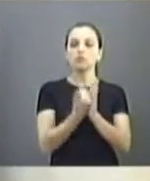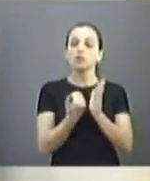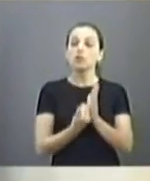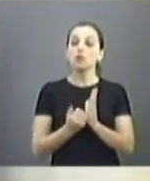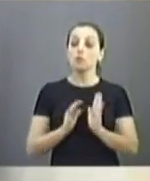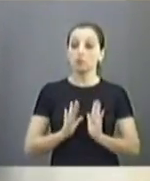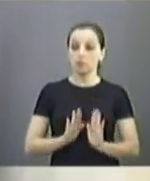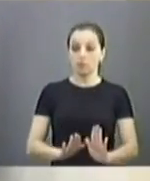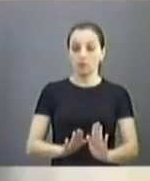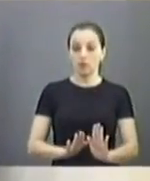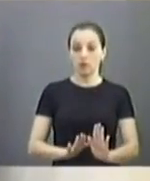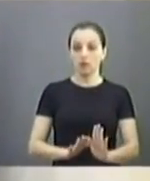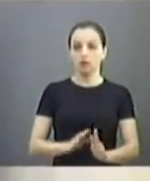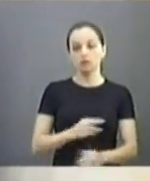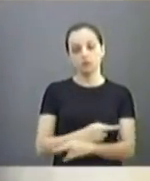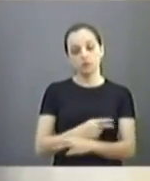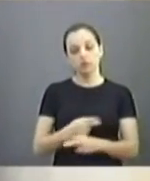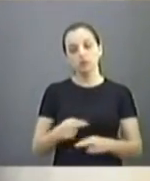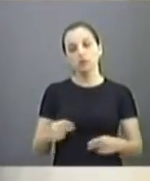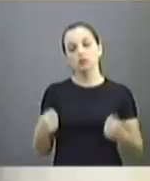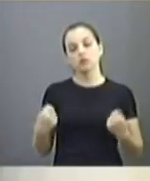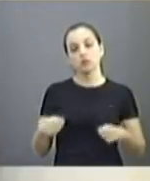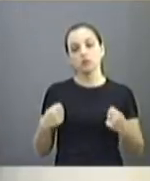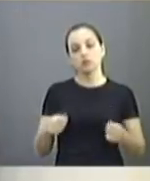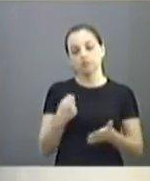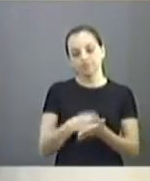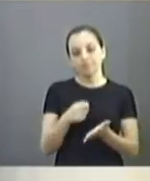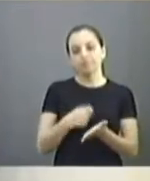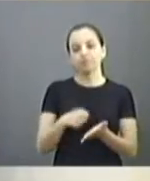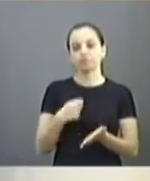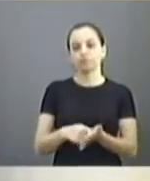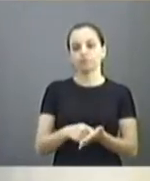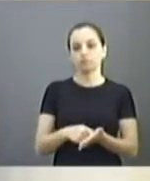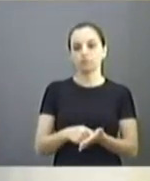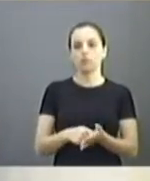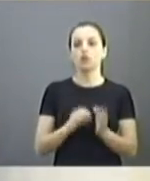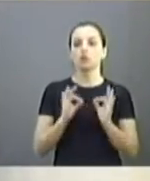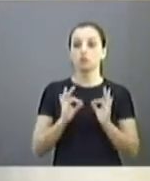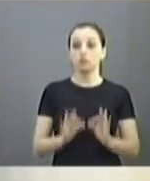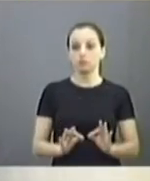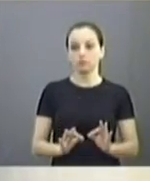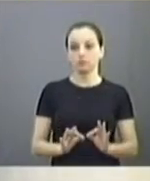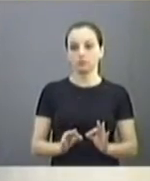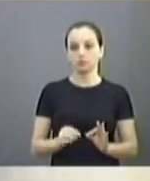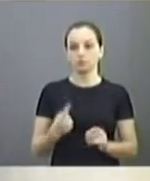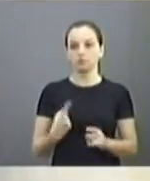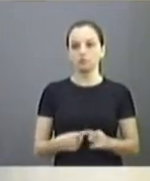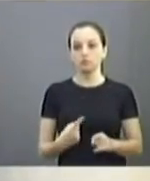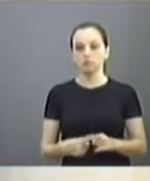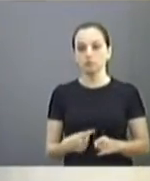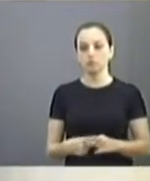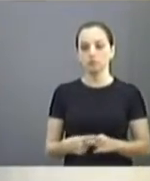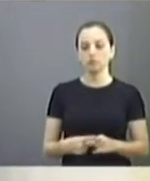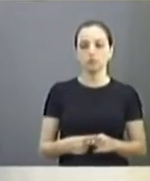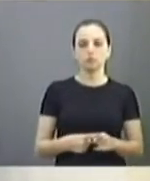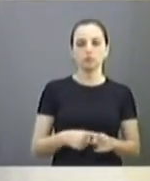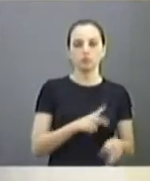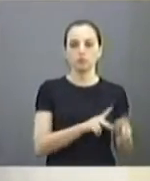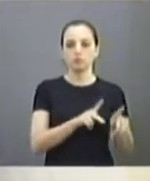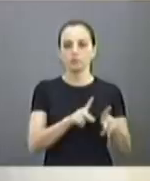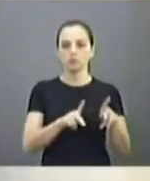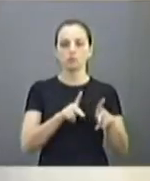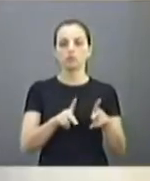mas essas questões elas têm que ser corrigidas imediatamente, porque a população